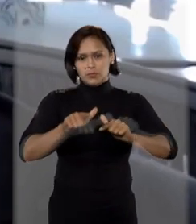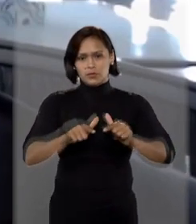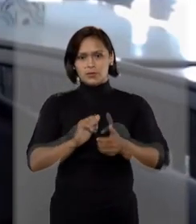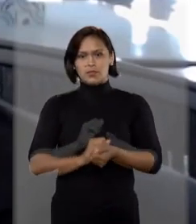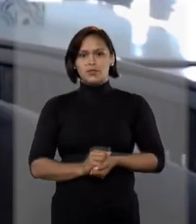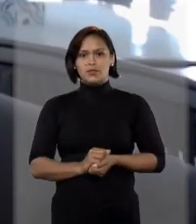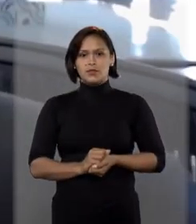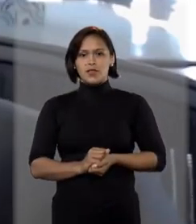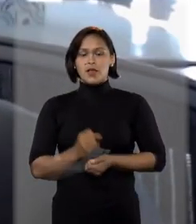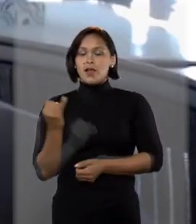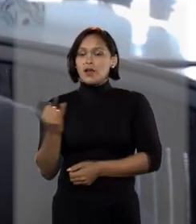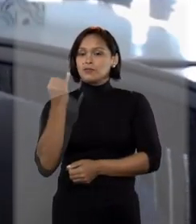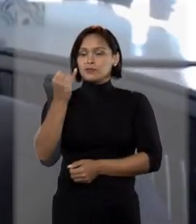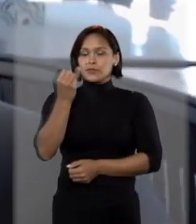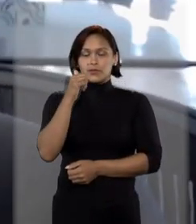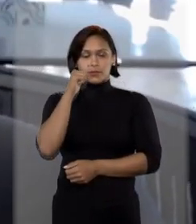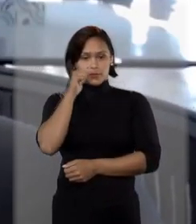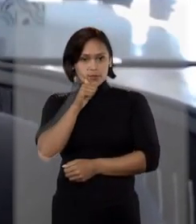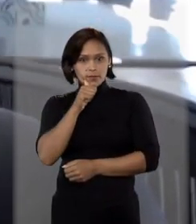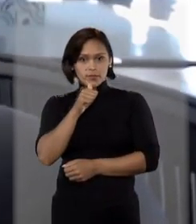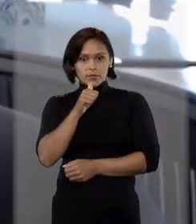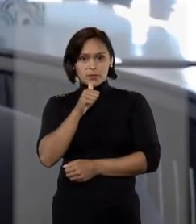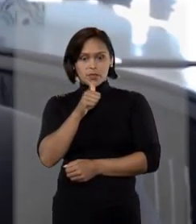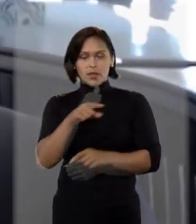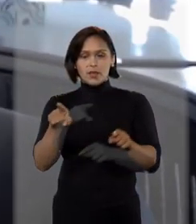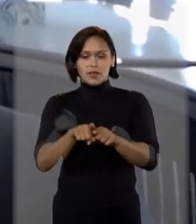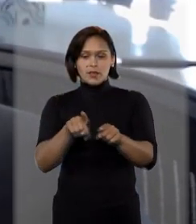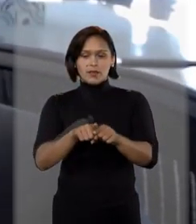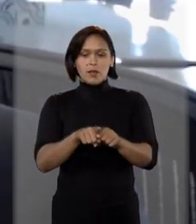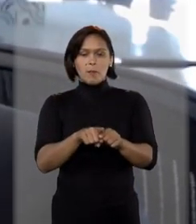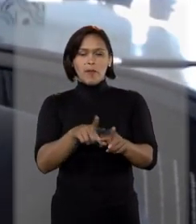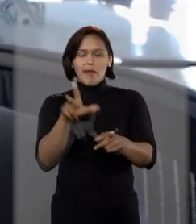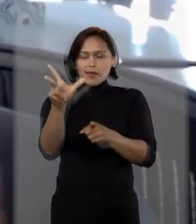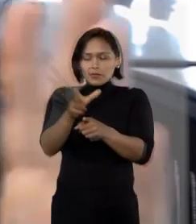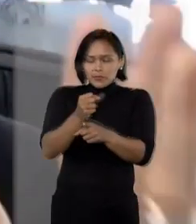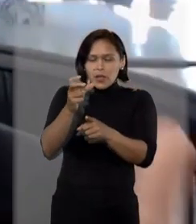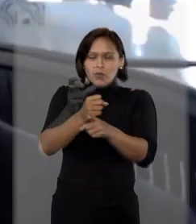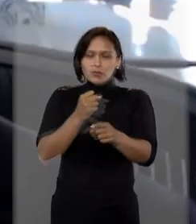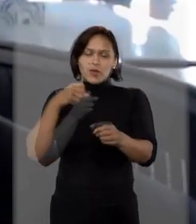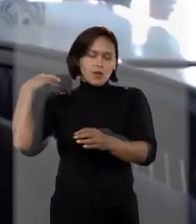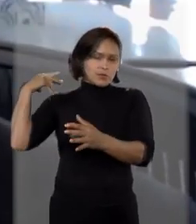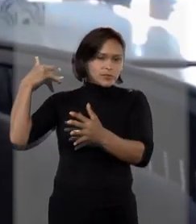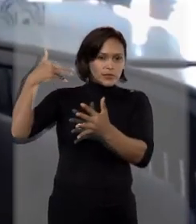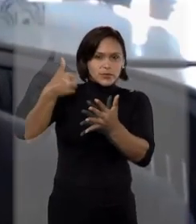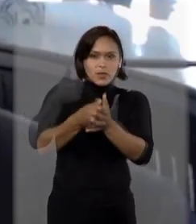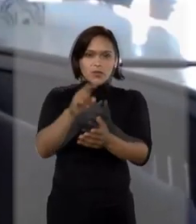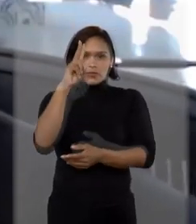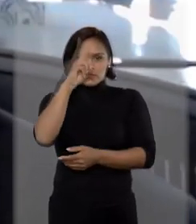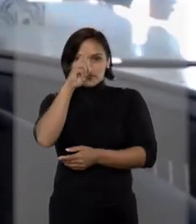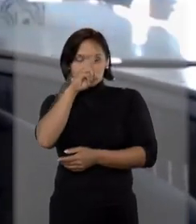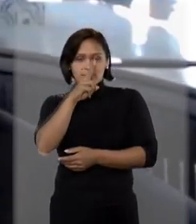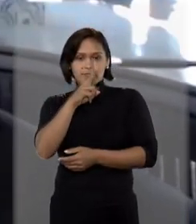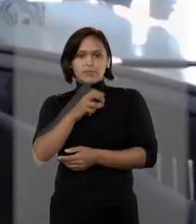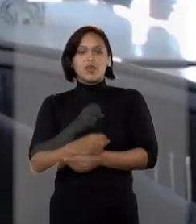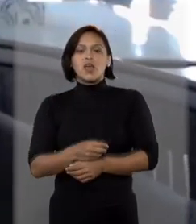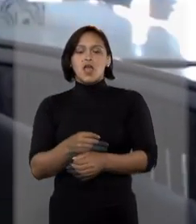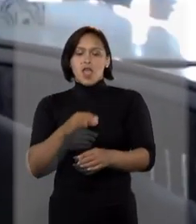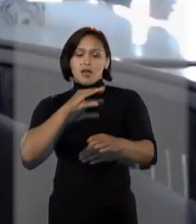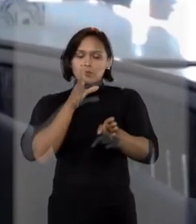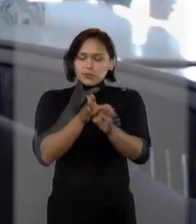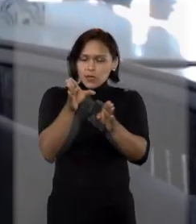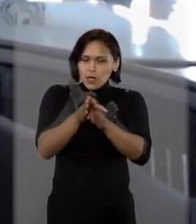O protagonismo das mulheres e as suas conquistas ao longo da história